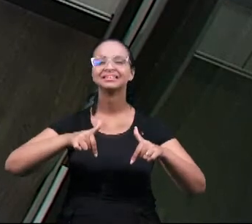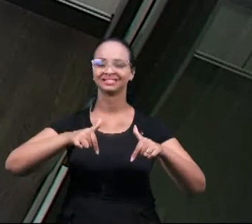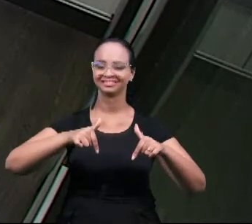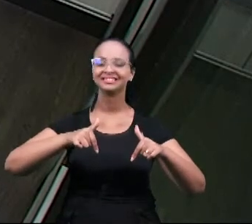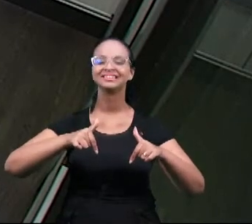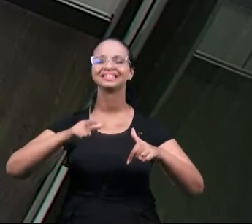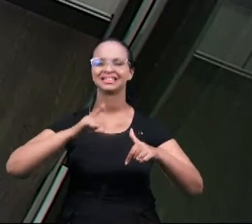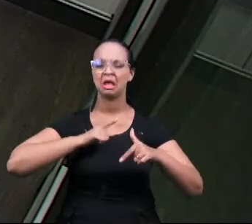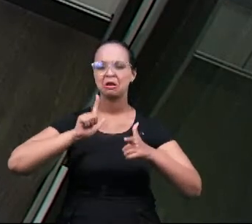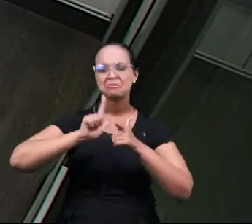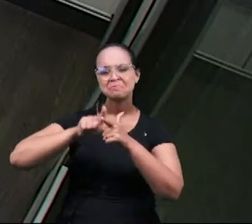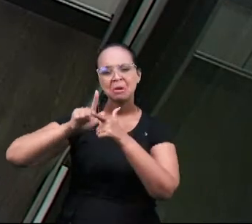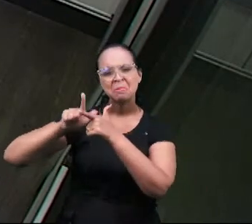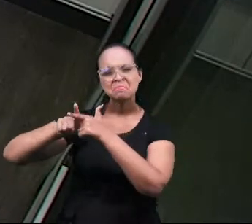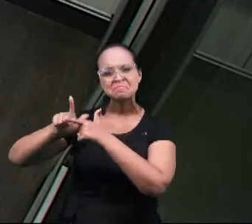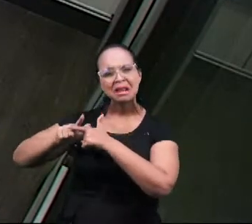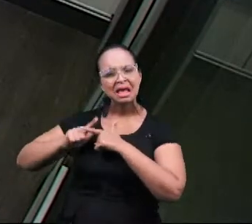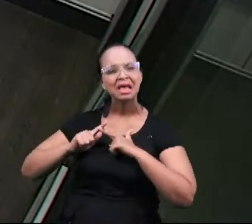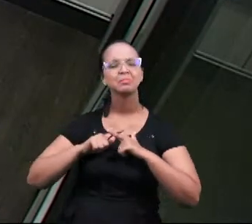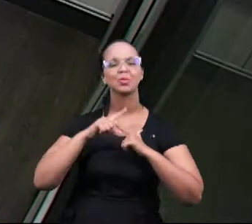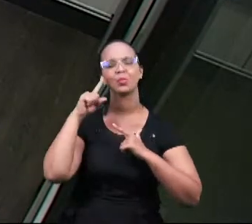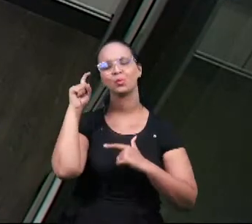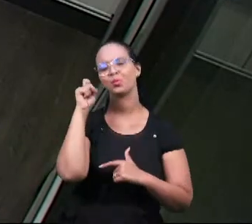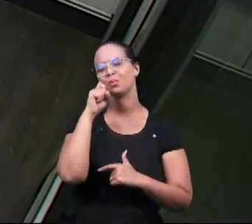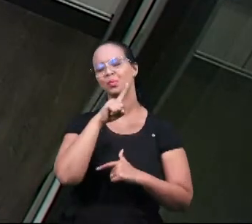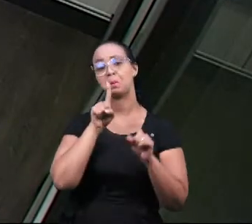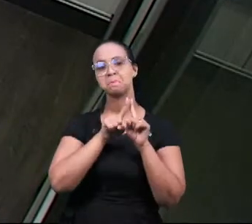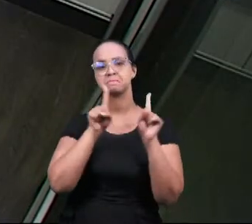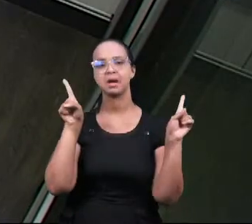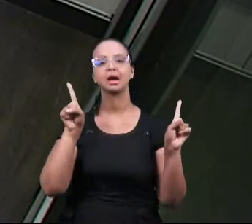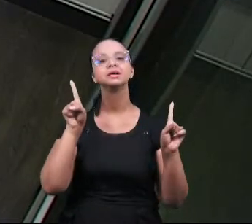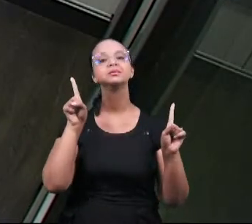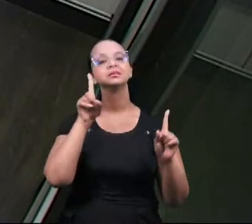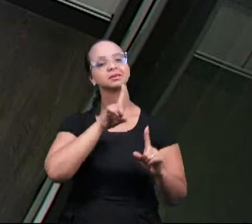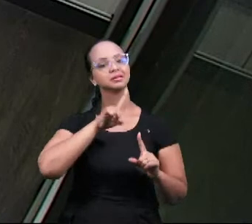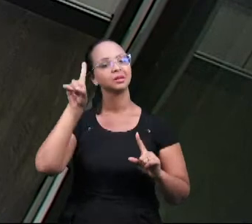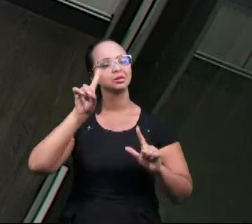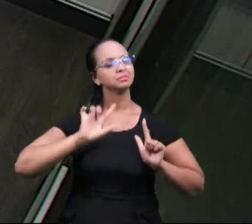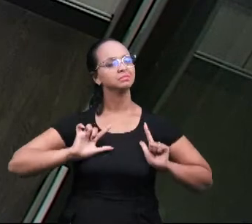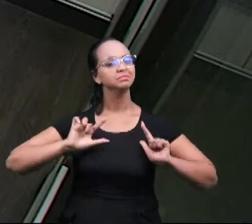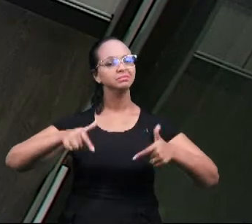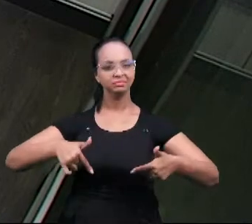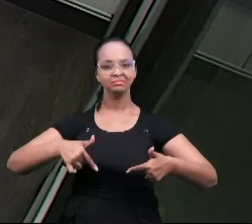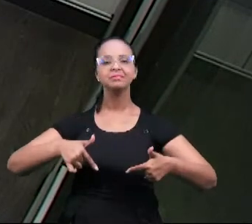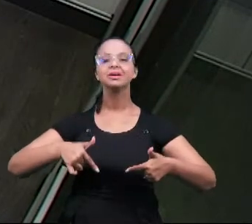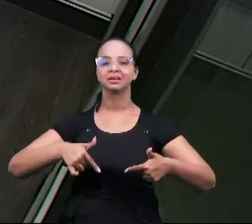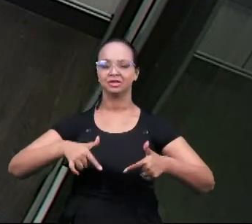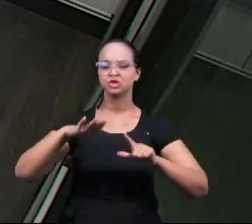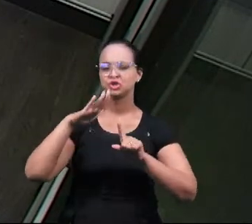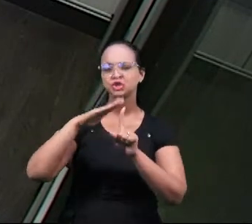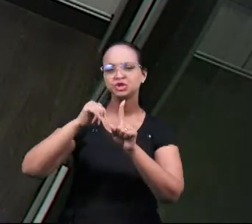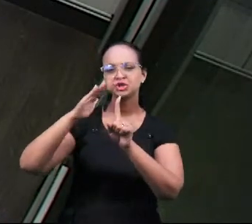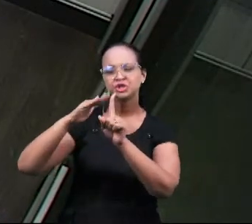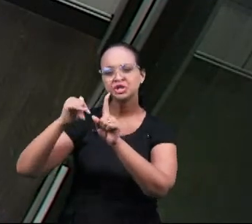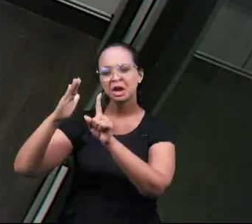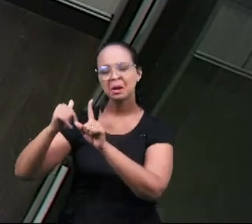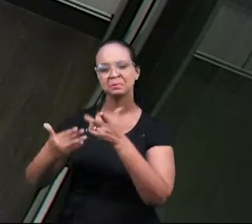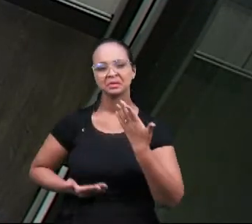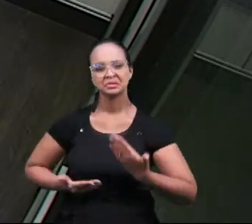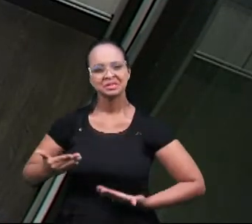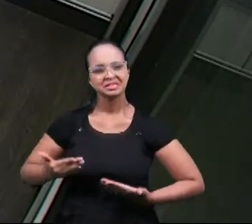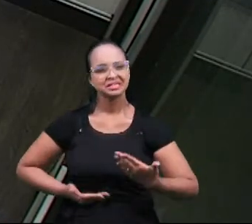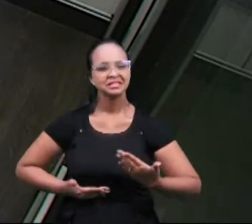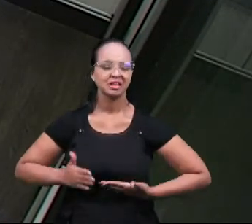de problemas, de situações difíceis, mas Deus operando no meio do seu povo, levantando servos cheios do Espírito Santo